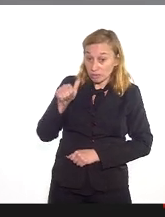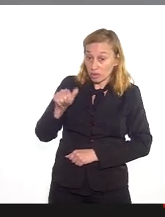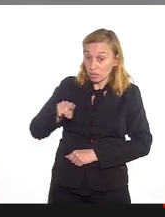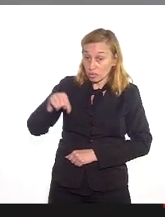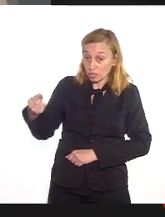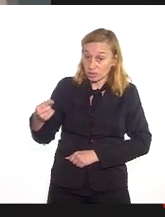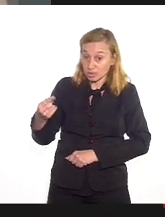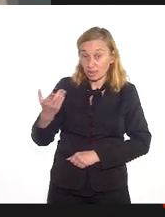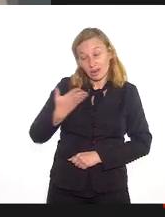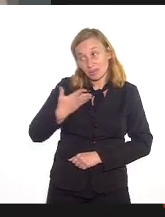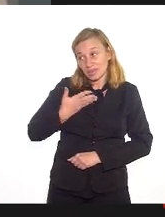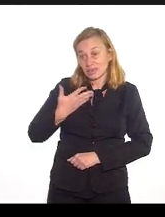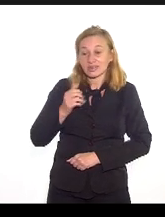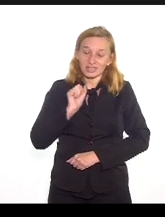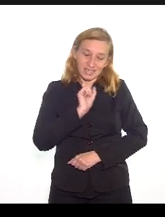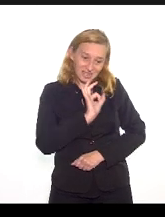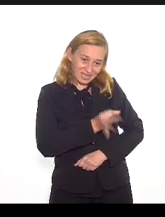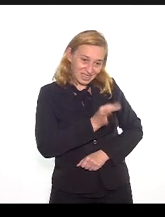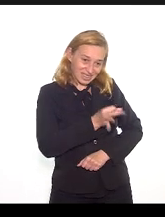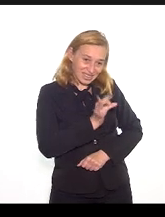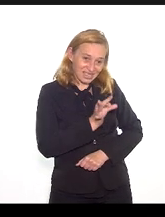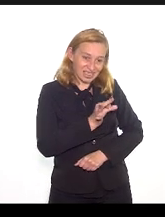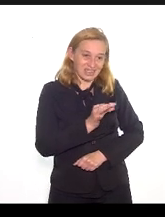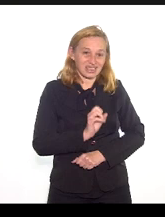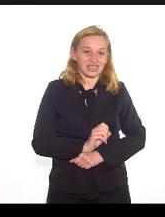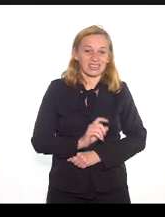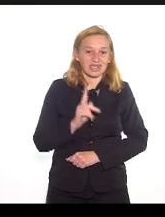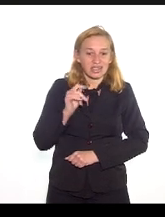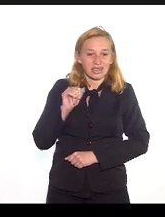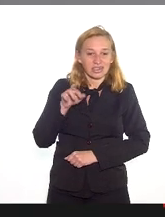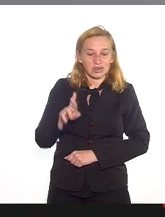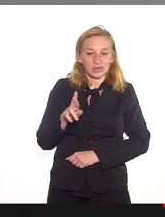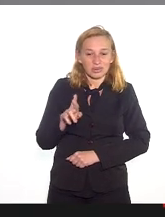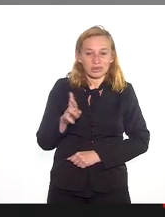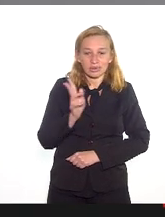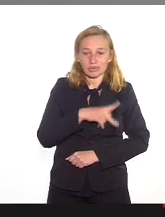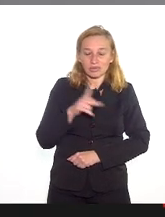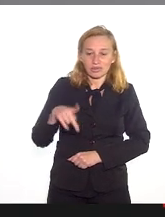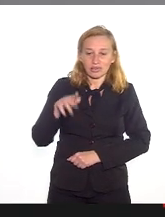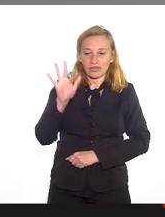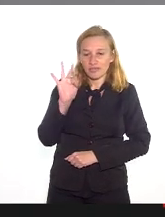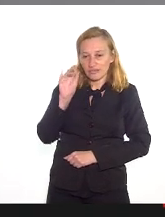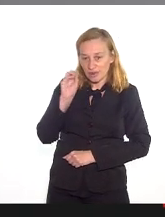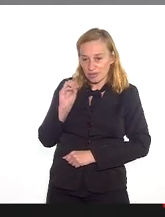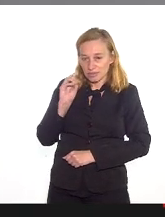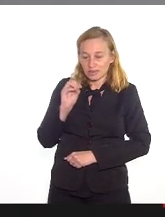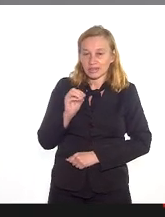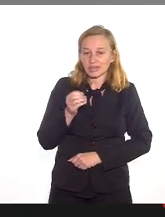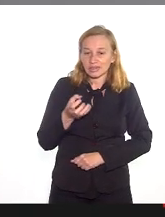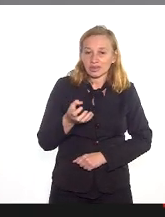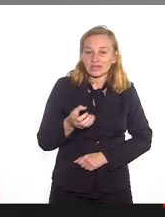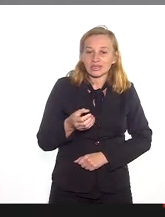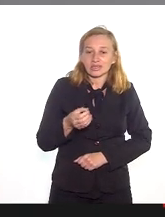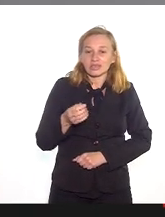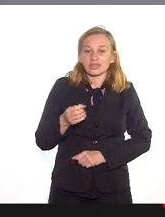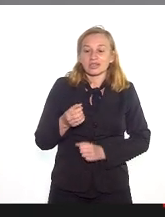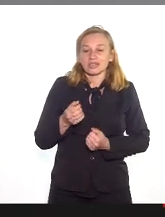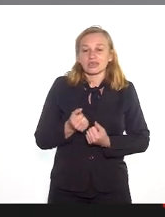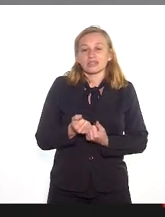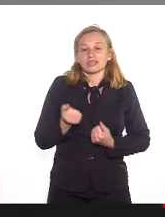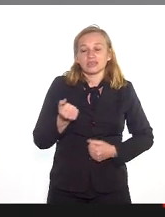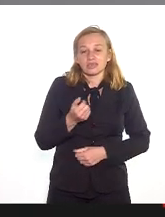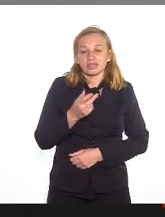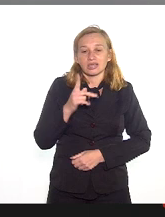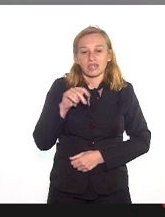o meu... Com certeza. É o meu vice-reitor, meu querido amigo, professor Fábio Barbosa Passos, vice-reitor da minha universidade,